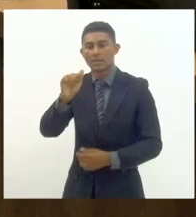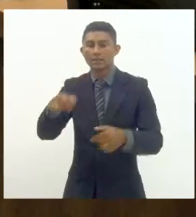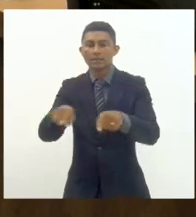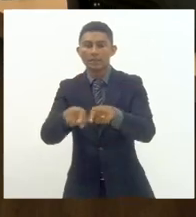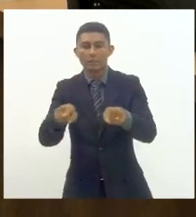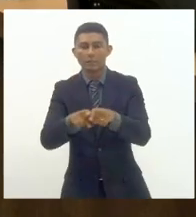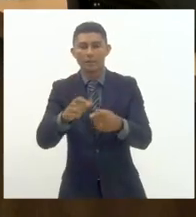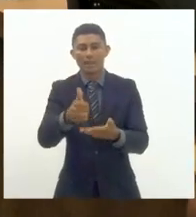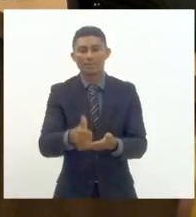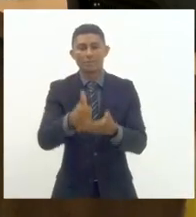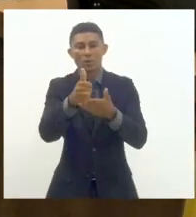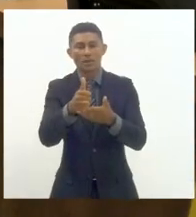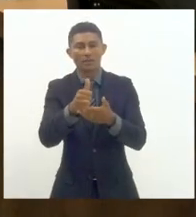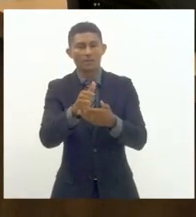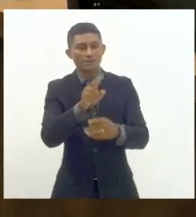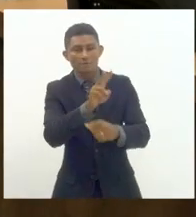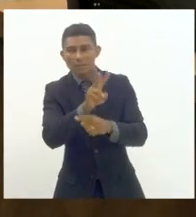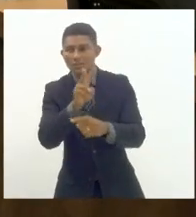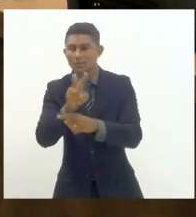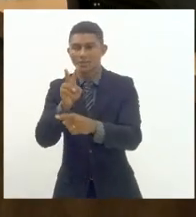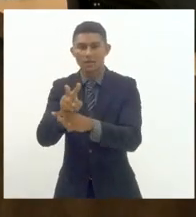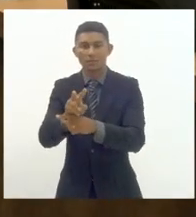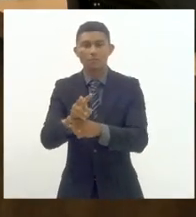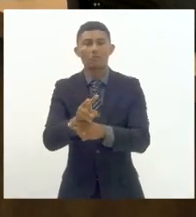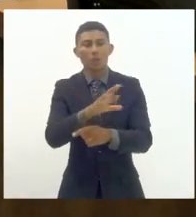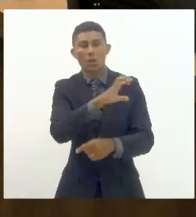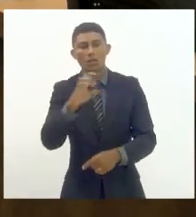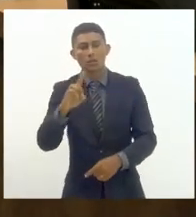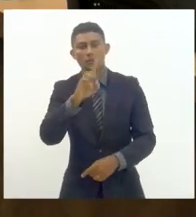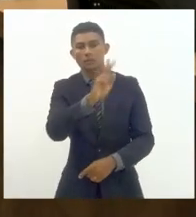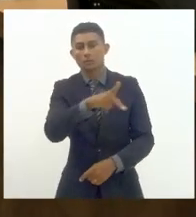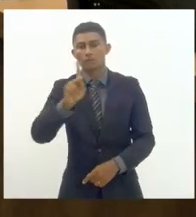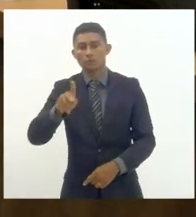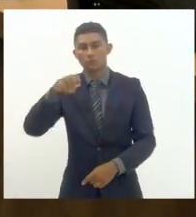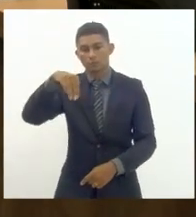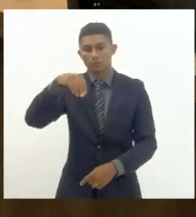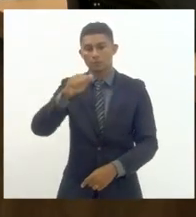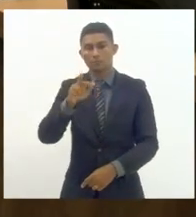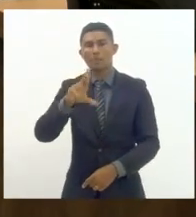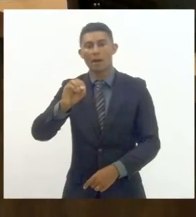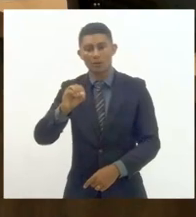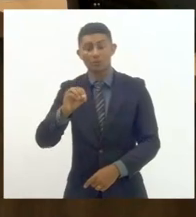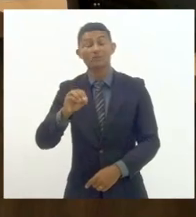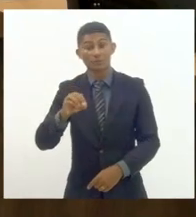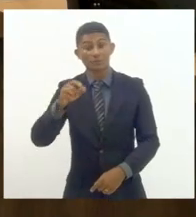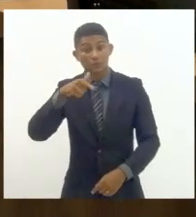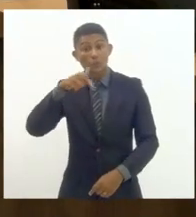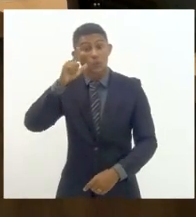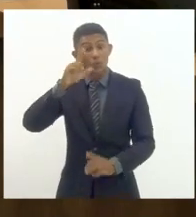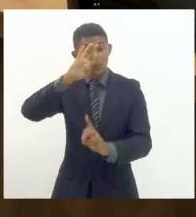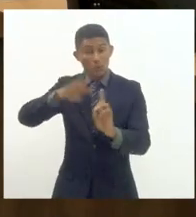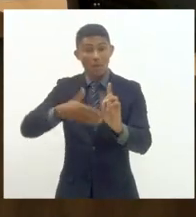LERJ, sob a coordenação do professor Mauro Osório, que, aliás, foi homenageado ontem, Mônica,